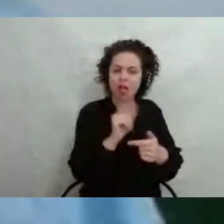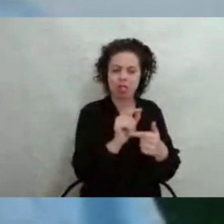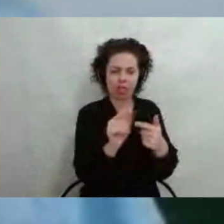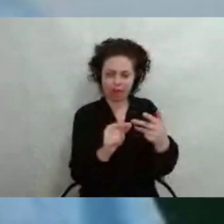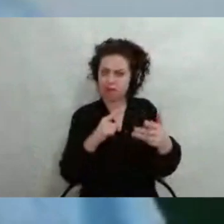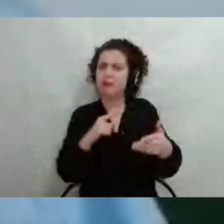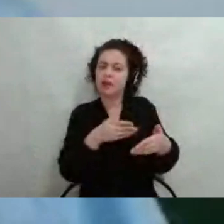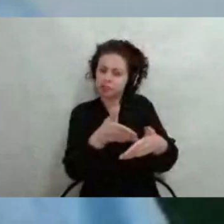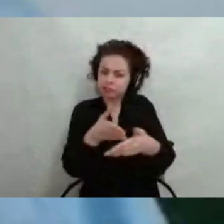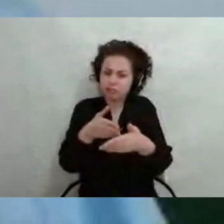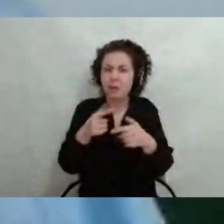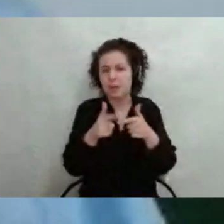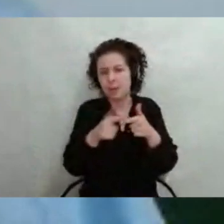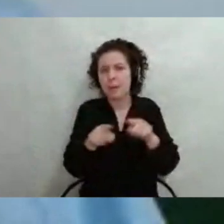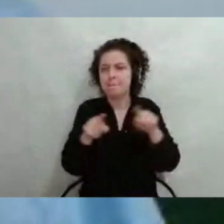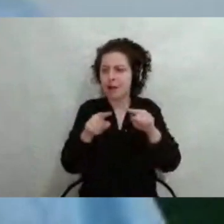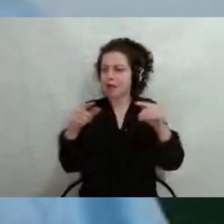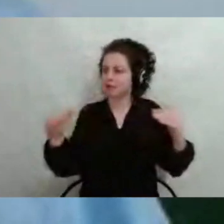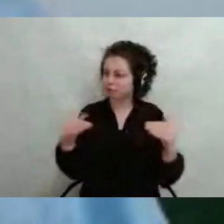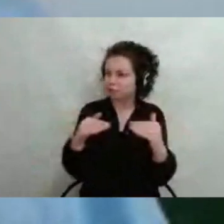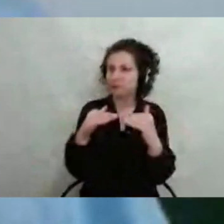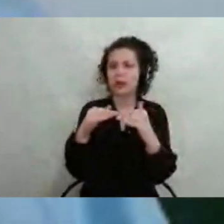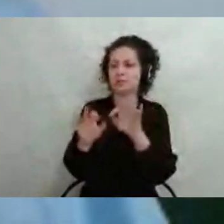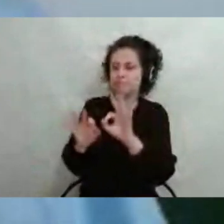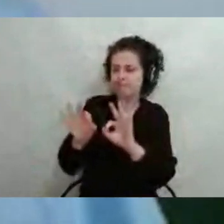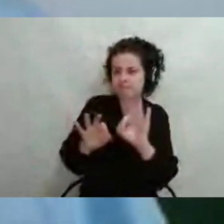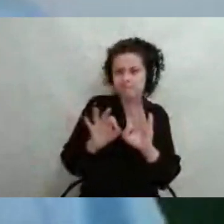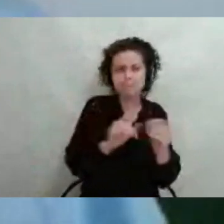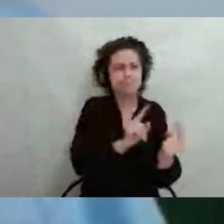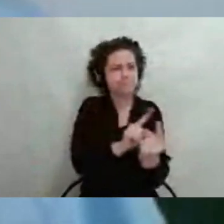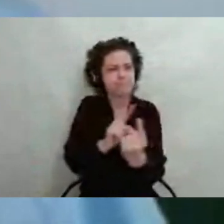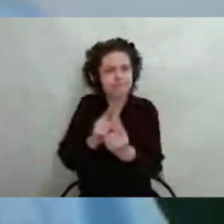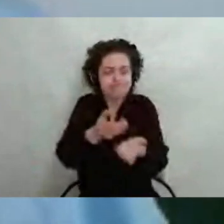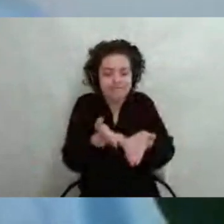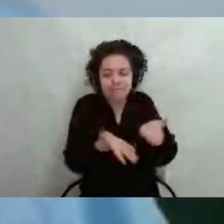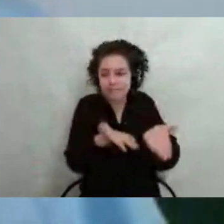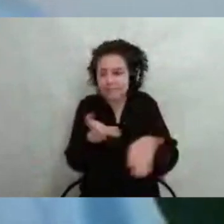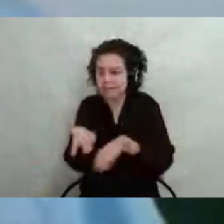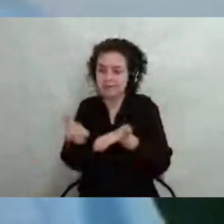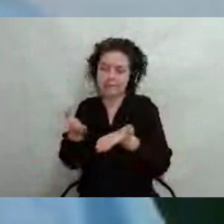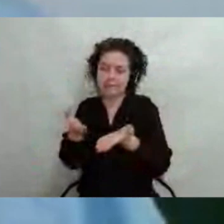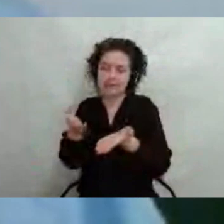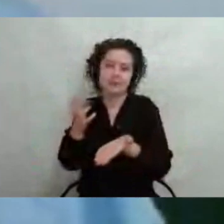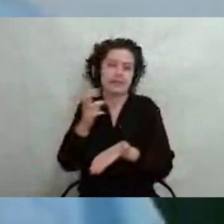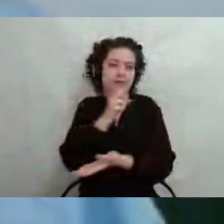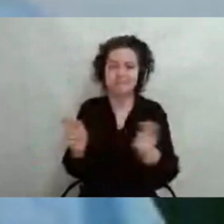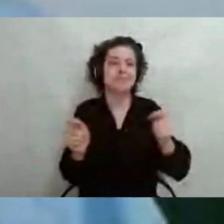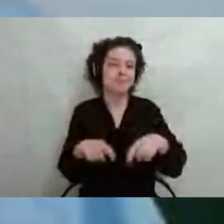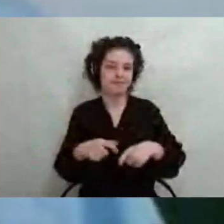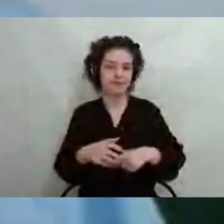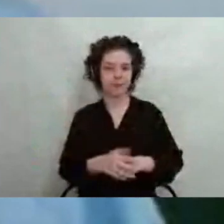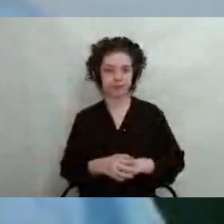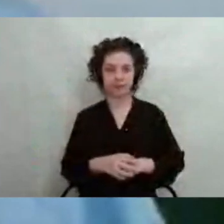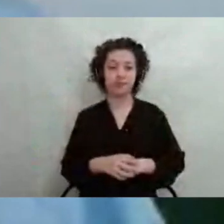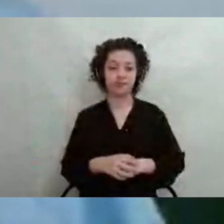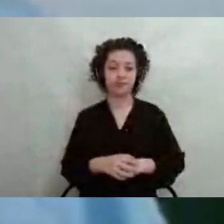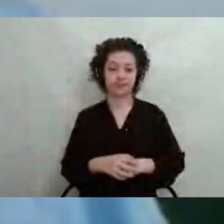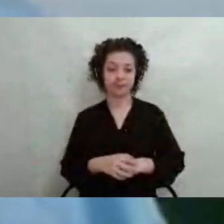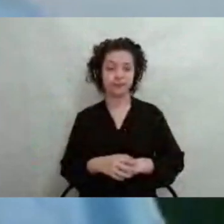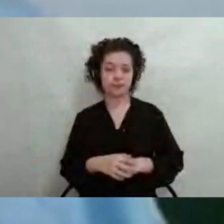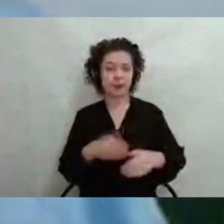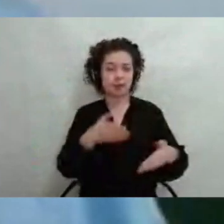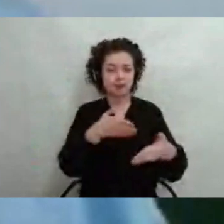se alinharam, se organizaram e deram a melhor resposta possível. Com todas as nossas